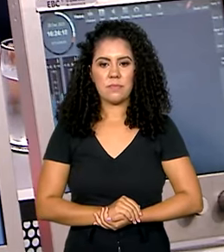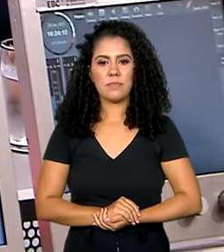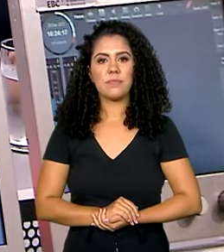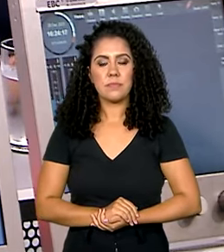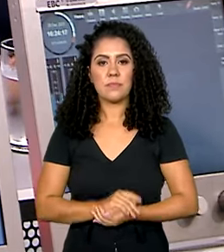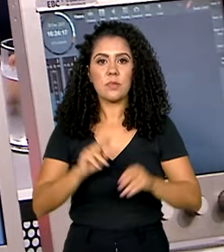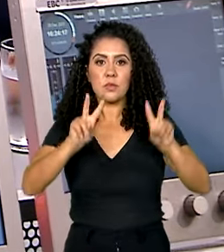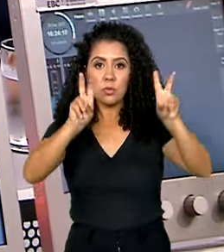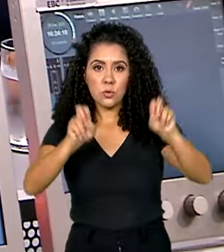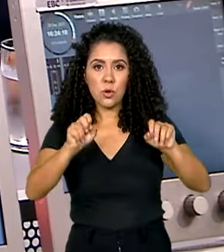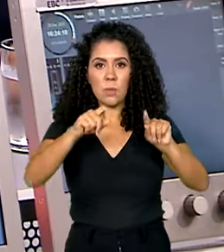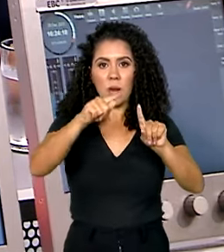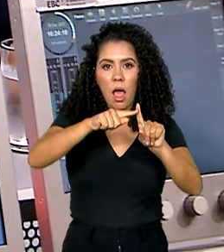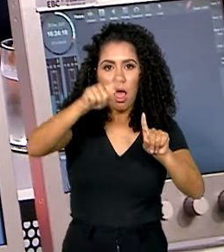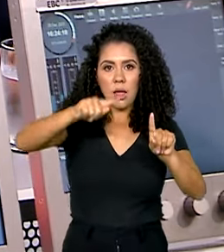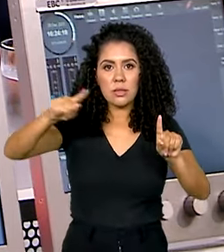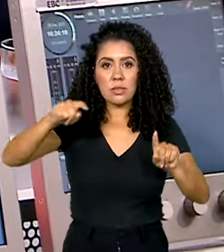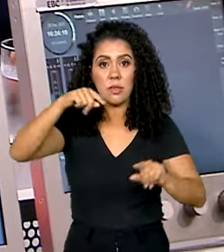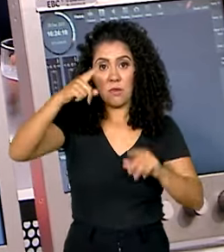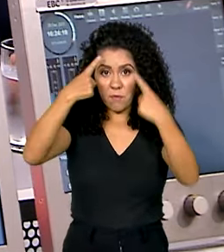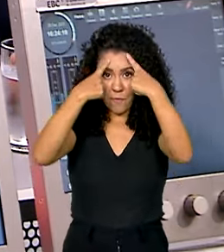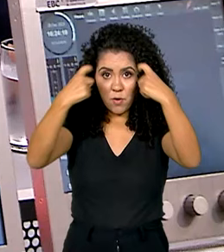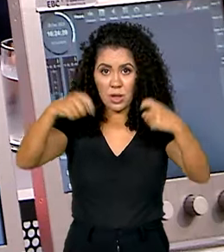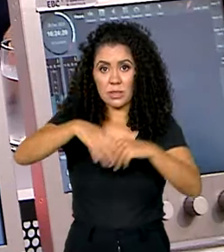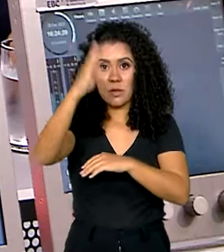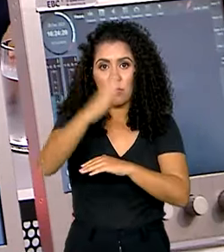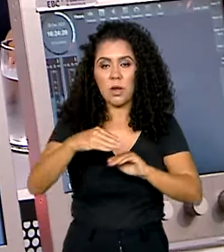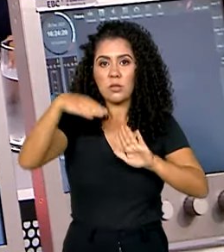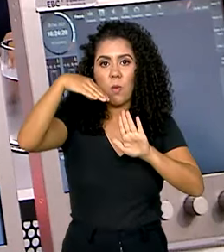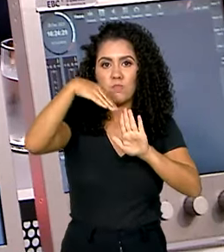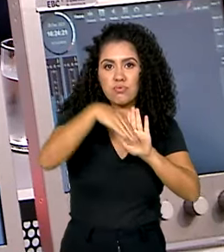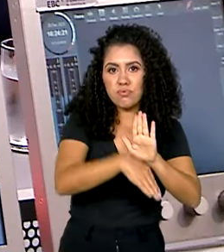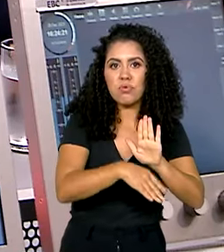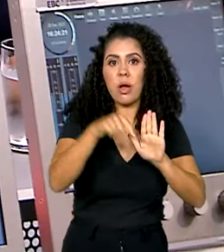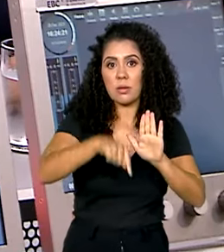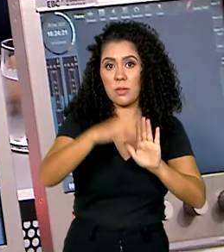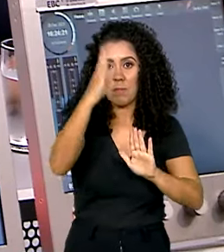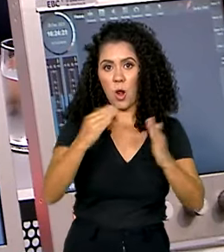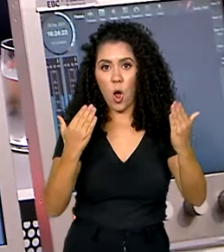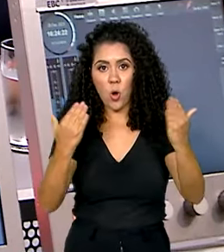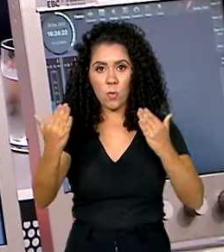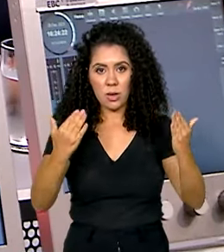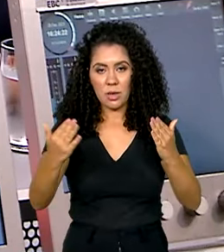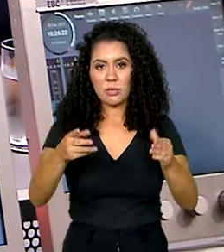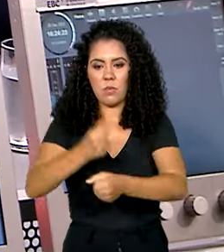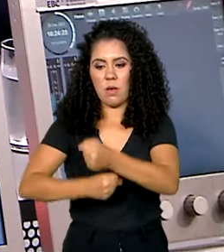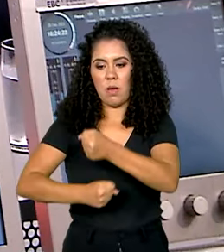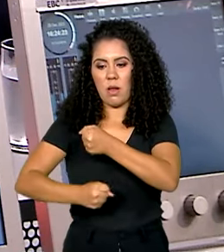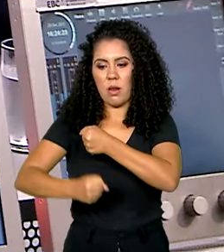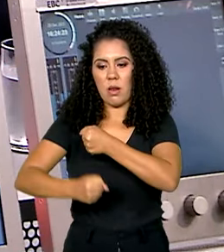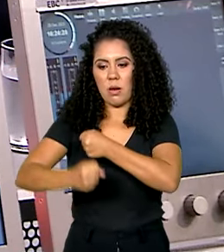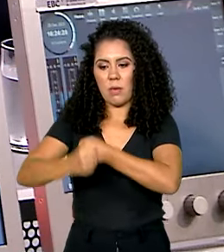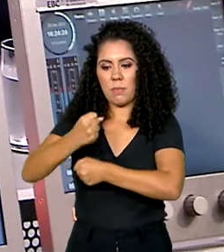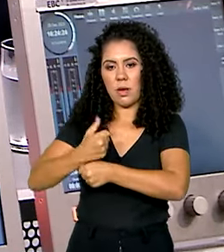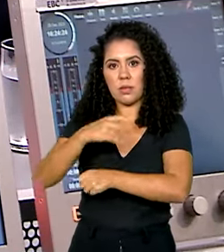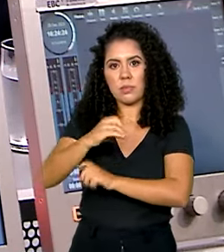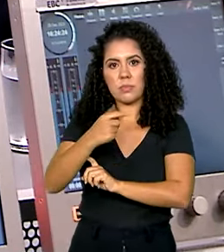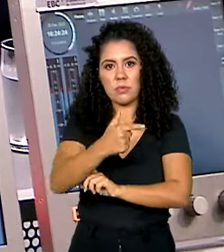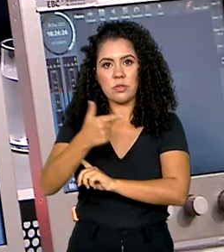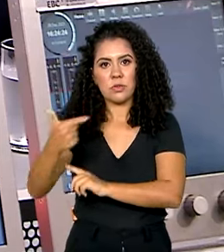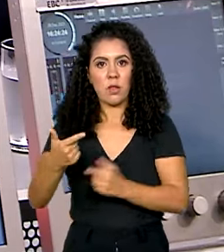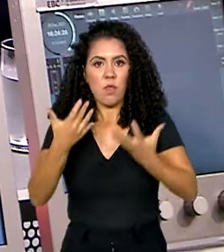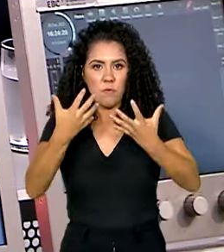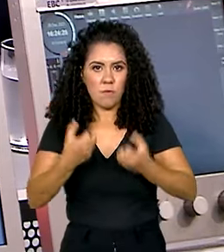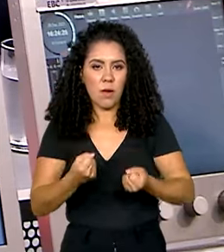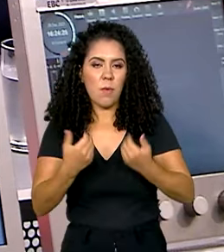Os índices de violência no Brasil tiveram queda nos primeiros 10 meses do ano, em comparação com o mesmo período de 2020. Vamos falar